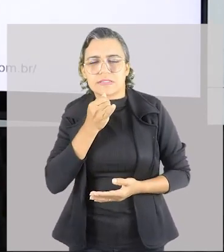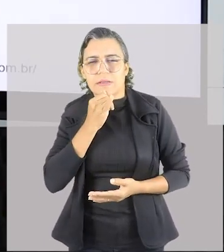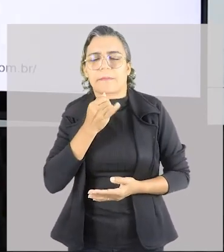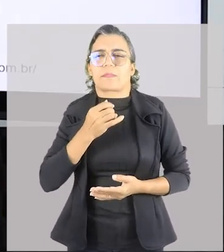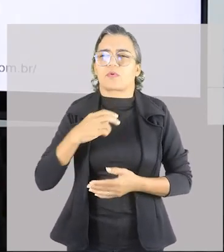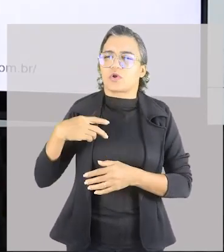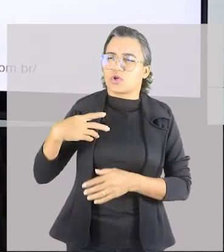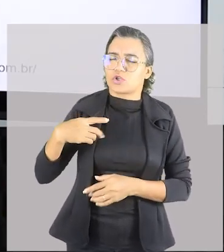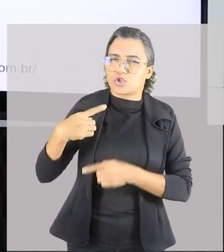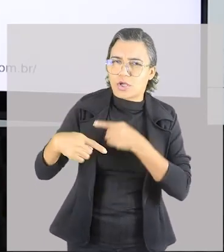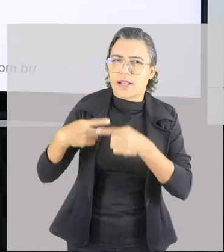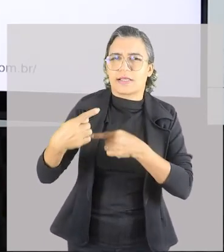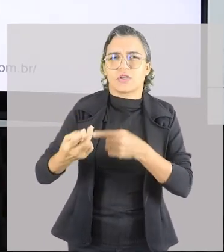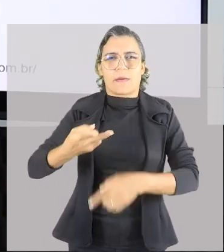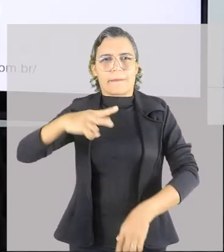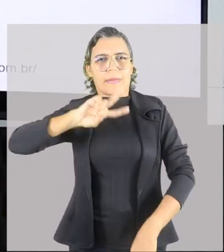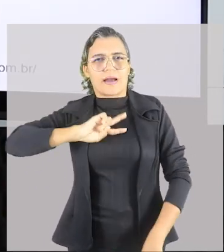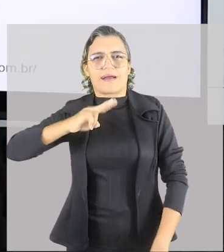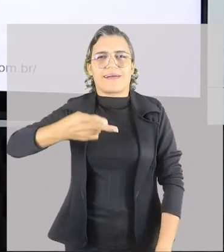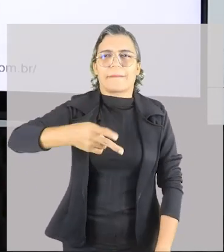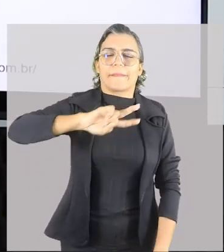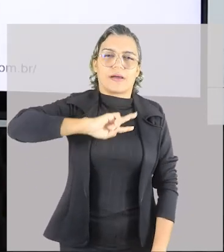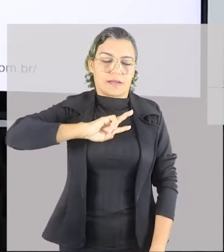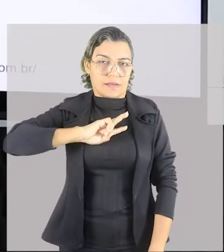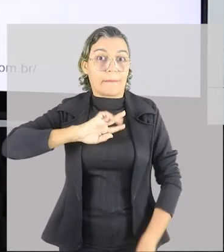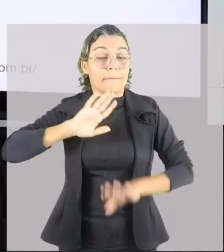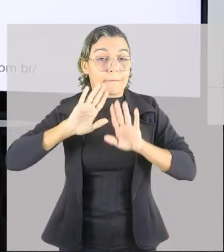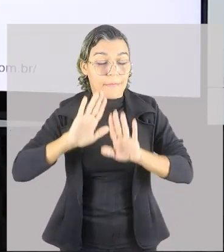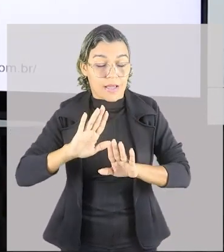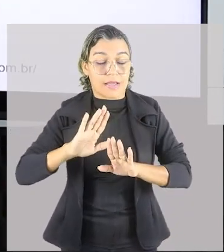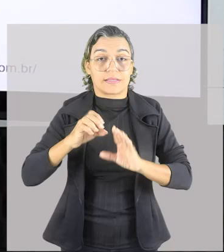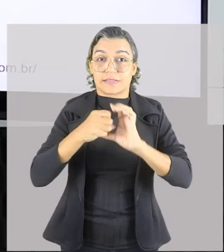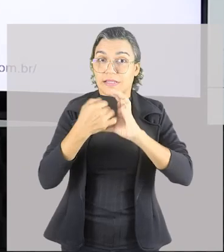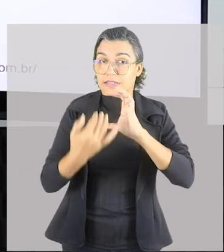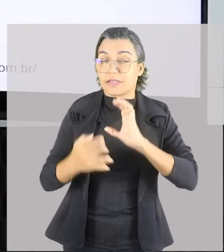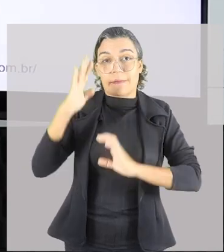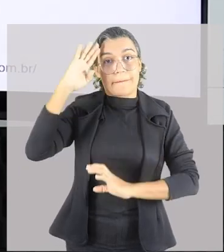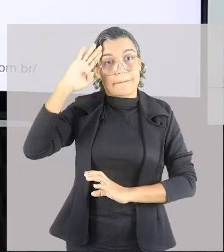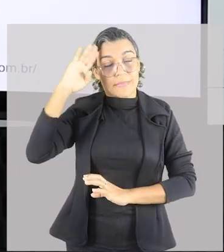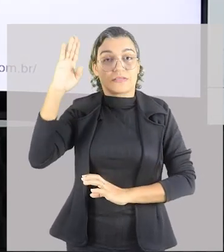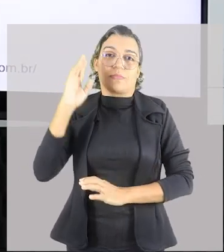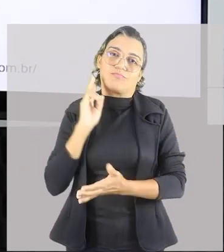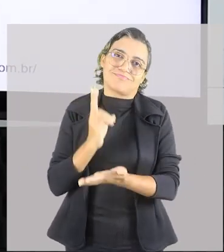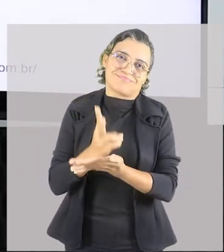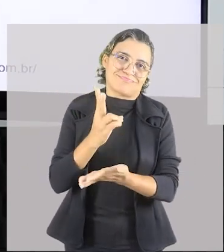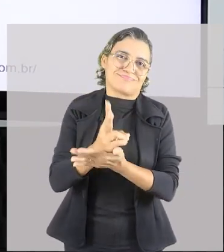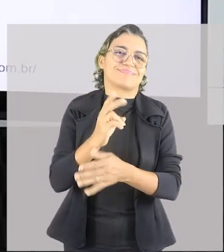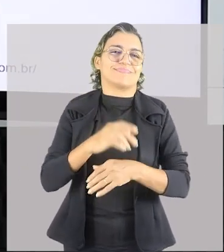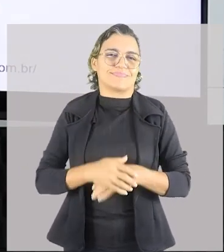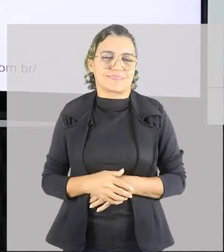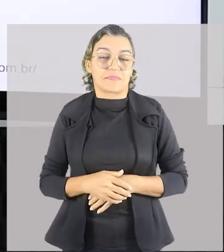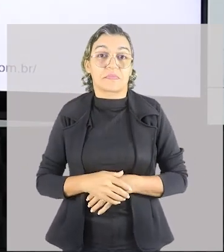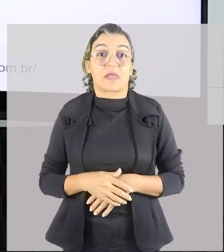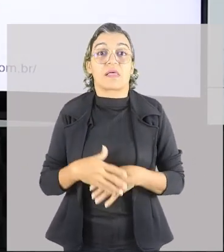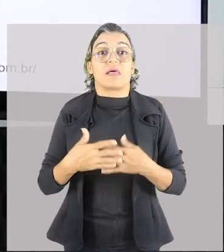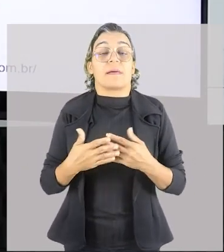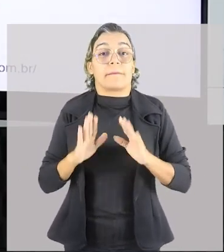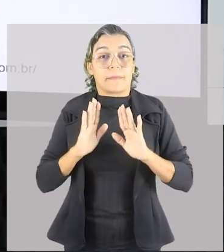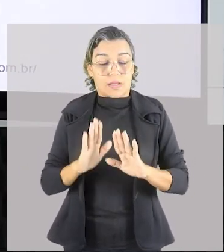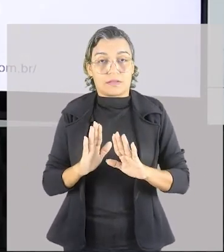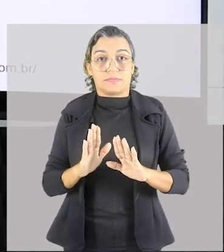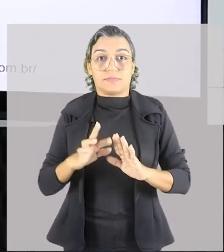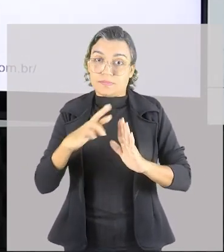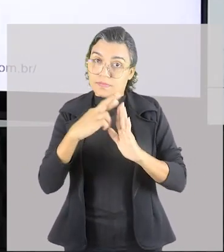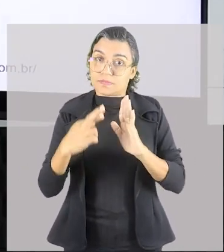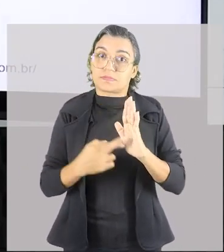por gerações e gerações, mas sem perder as principais características dos jogos. Porém, as regras